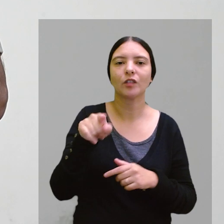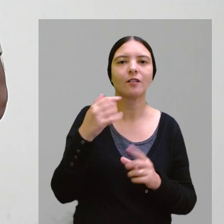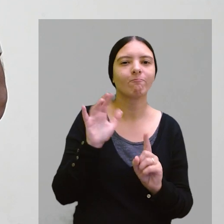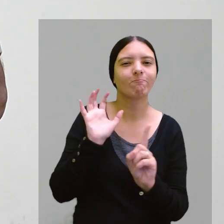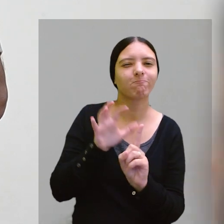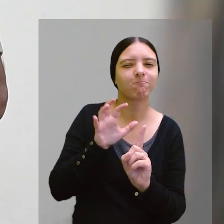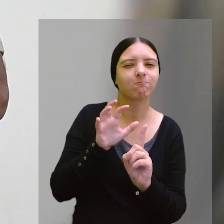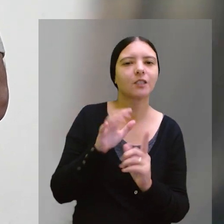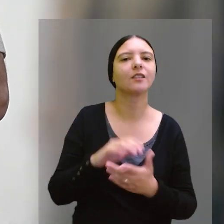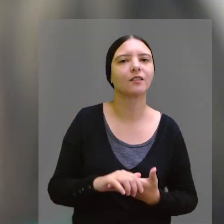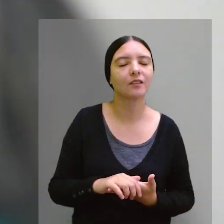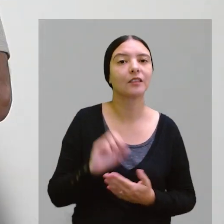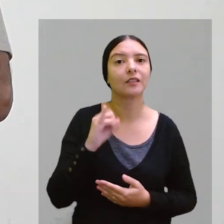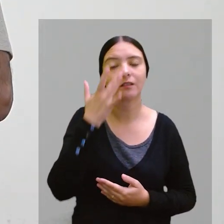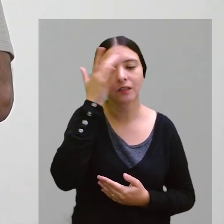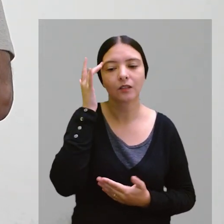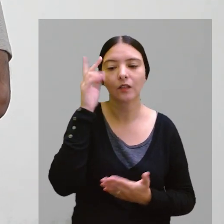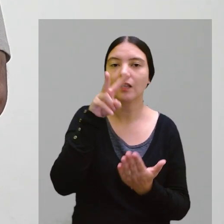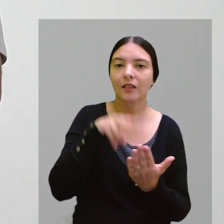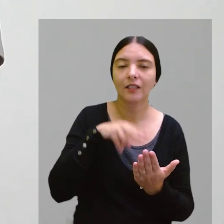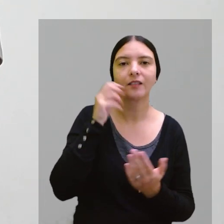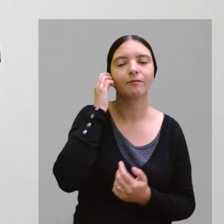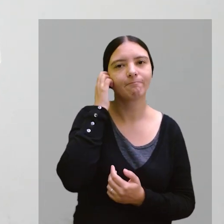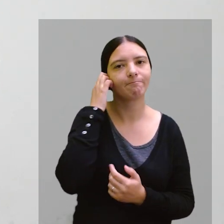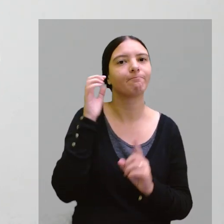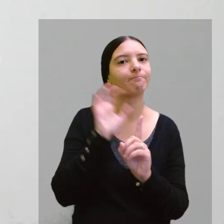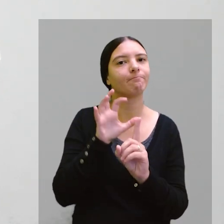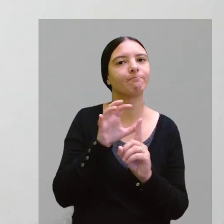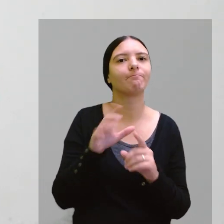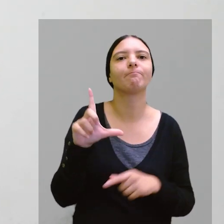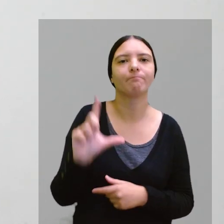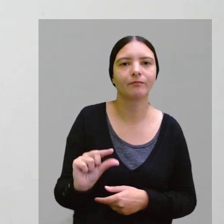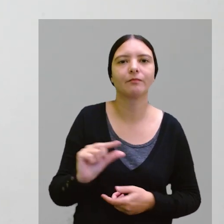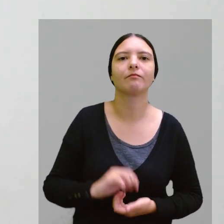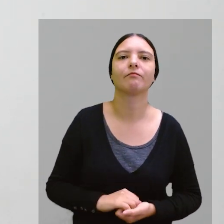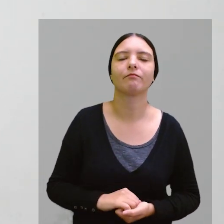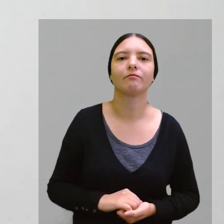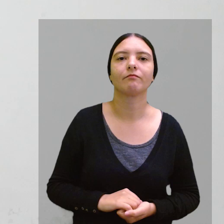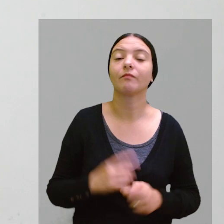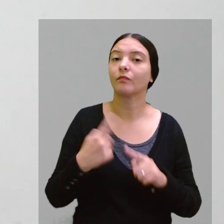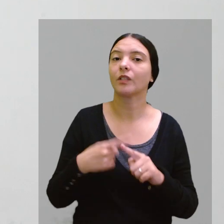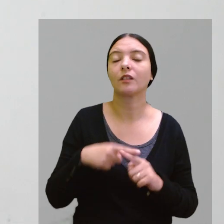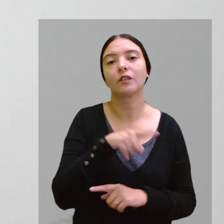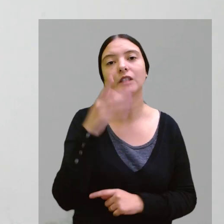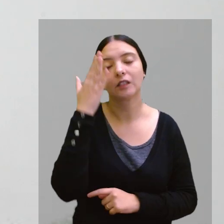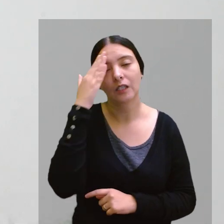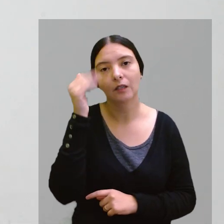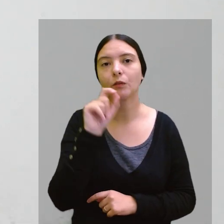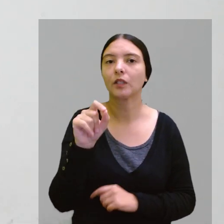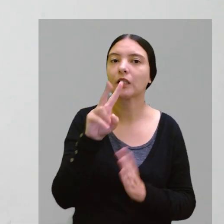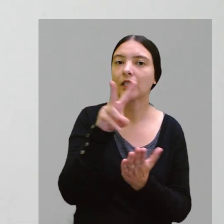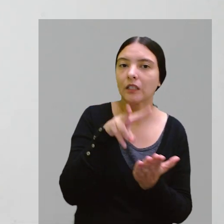manipulados. Quem lê tem menos chance de ser manipulado. Porque vocês sabem, através